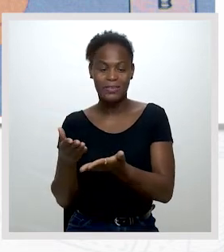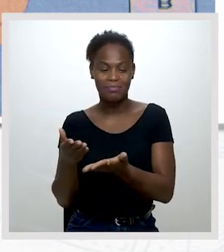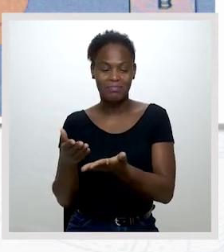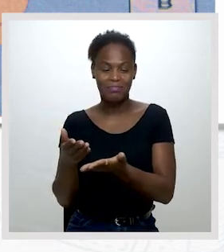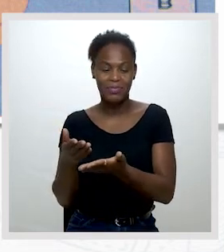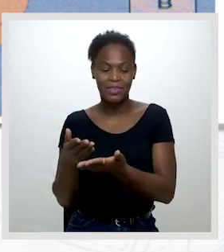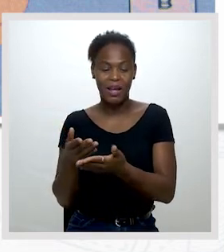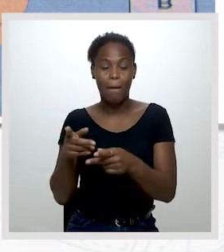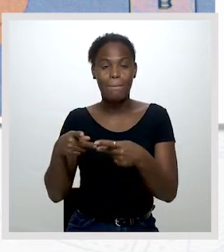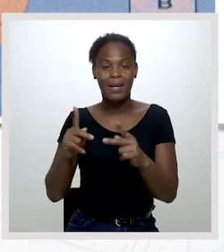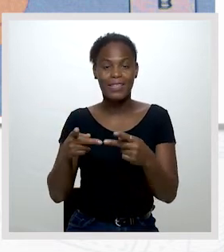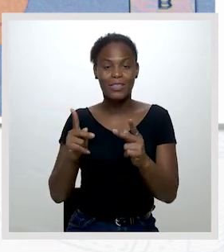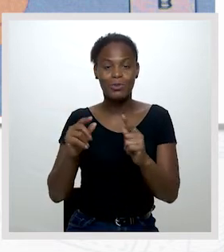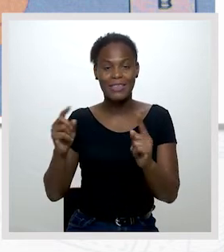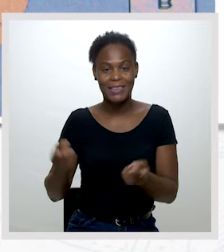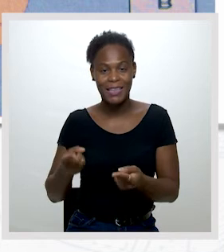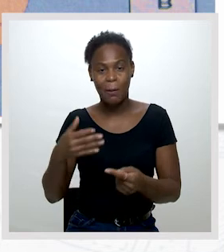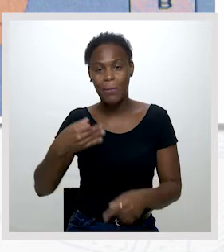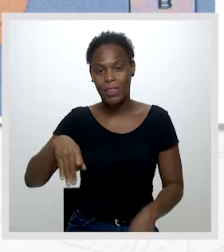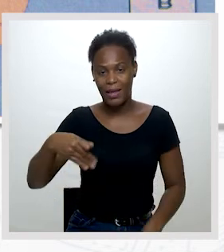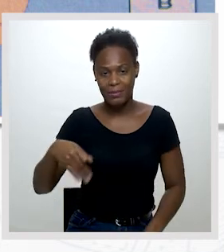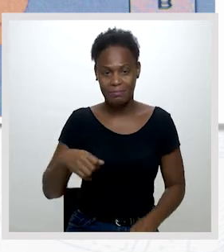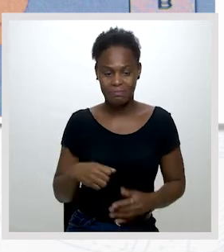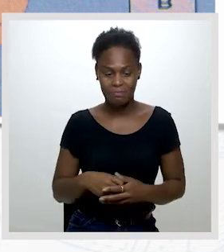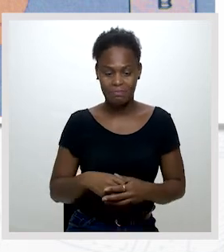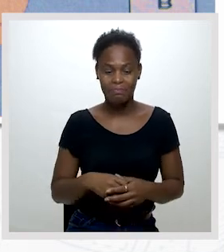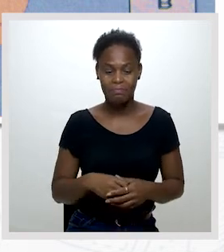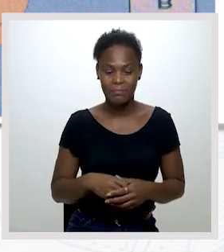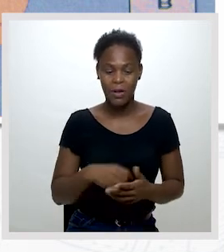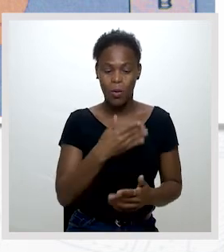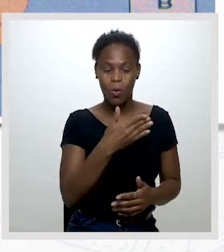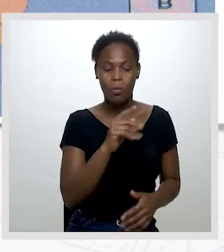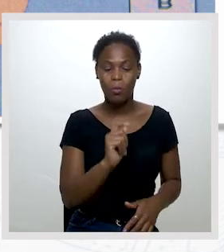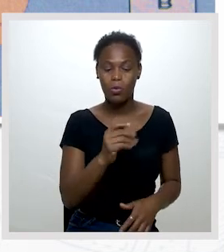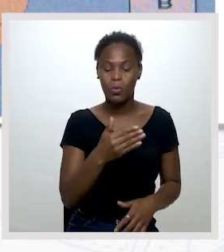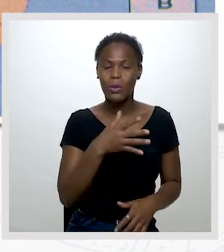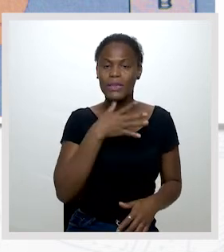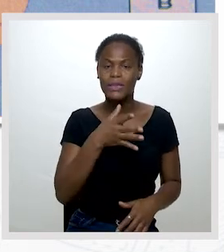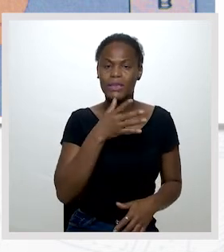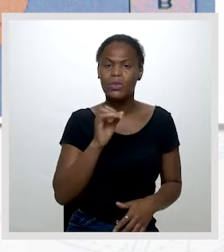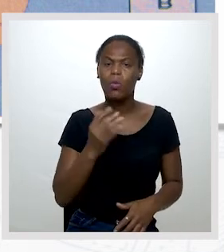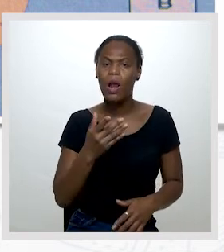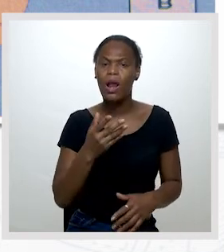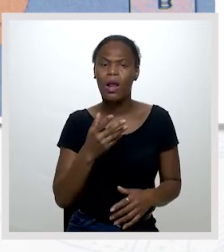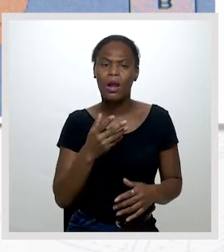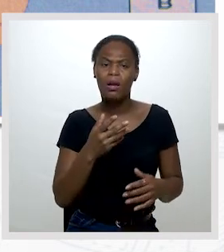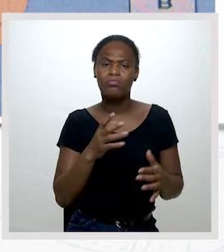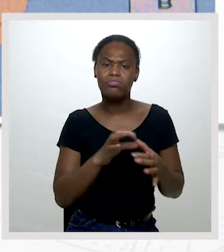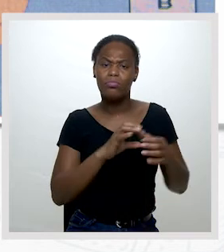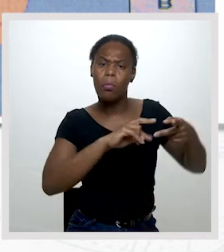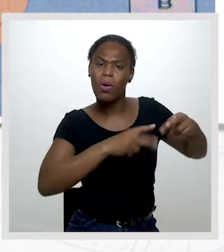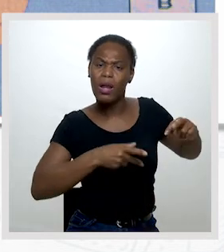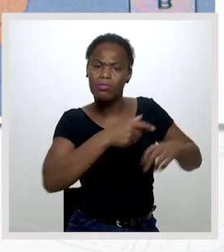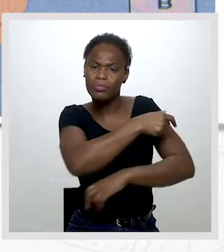ao mecanismo de síntese proteica. 1.1. Diga que moléculas estão